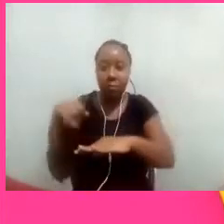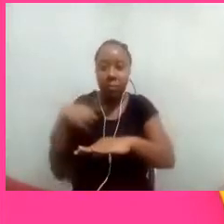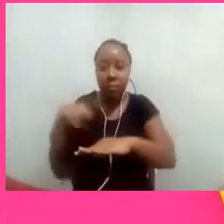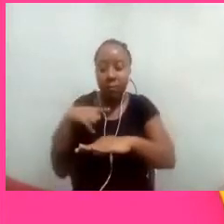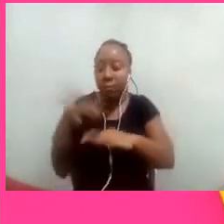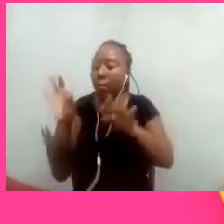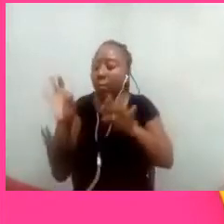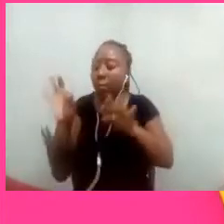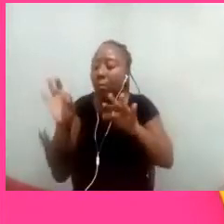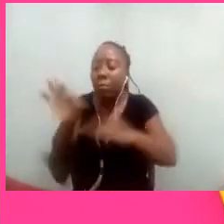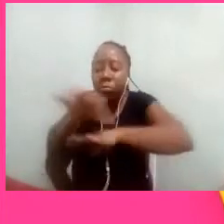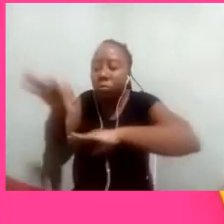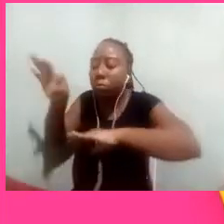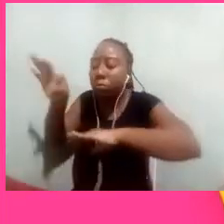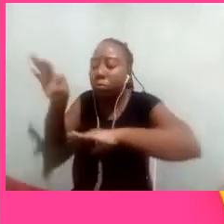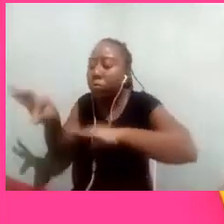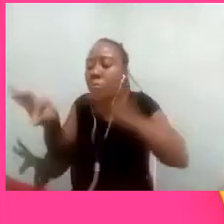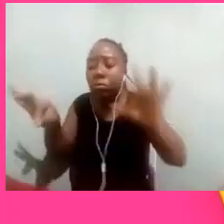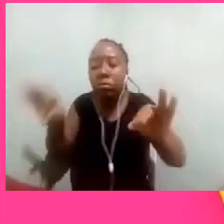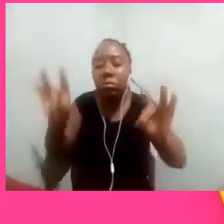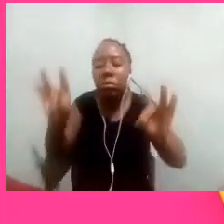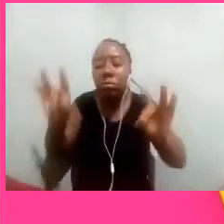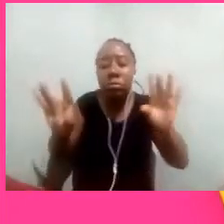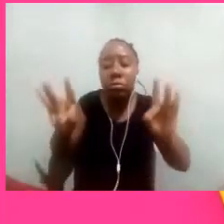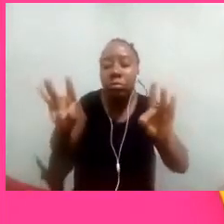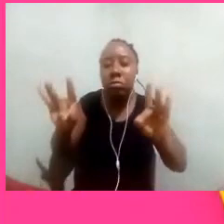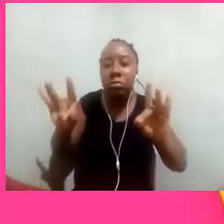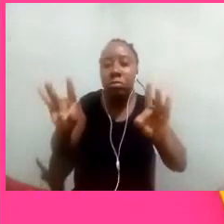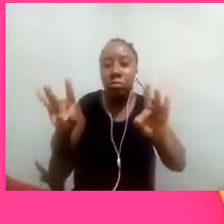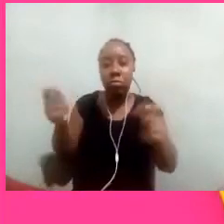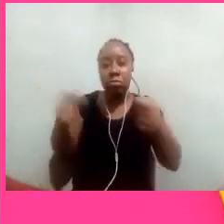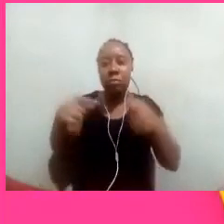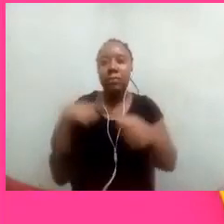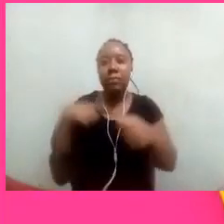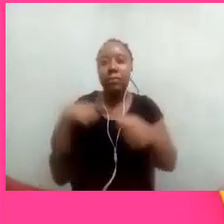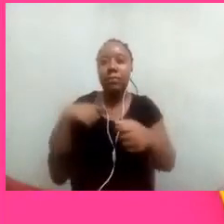de prender ali o objeto.